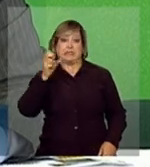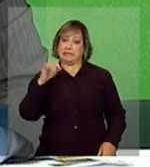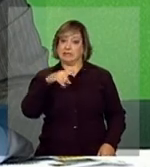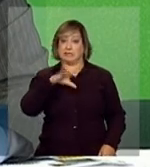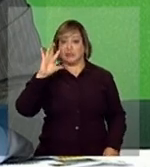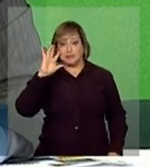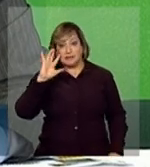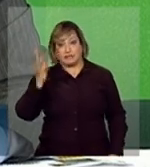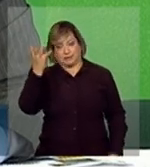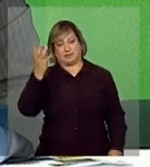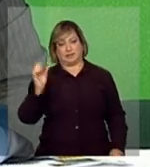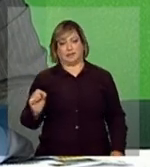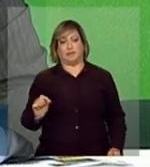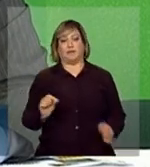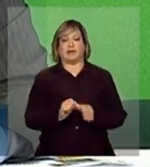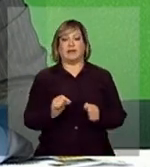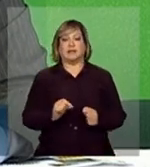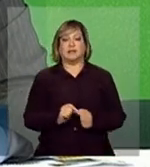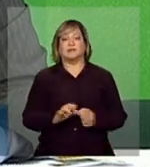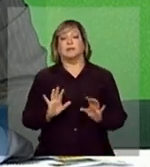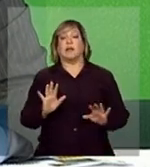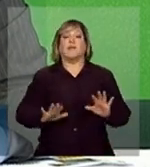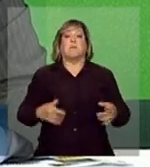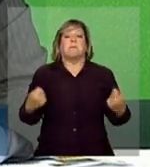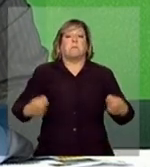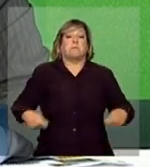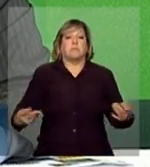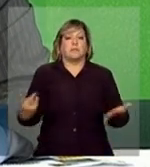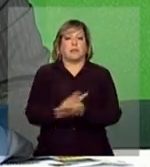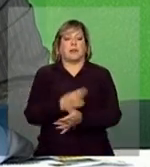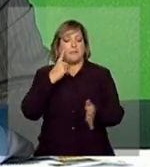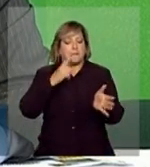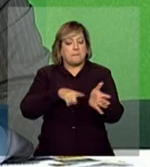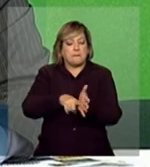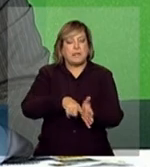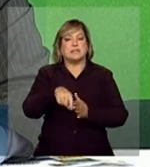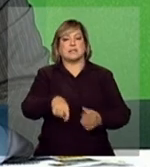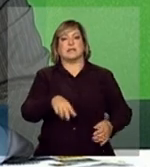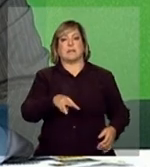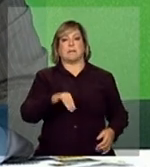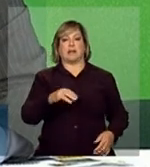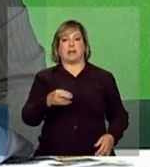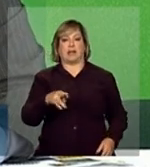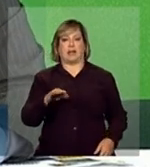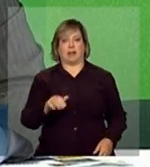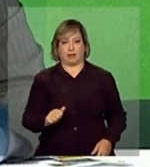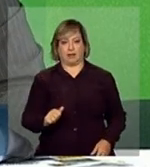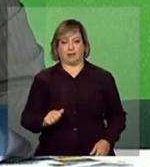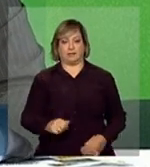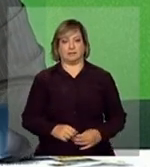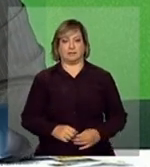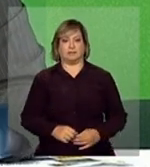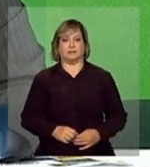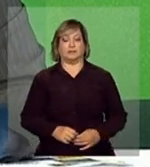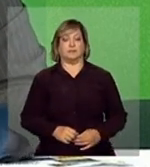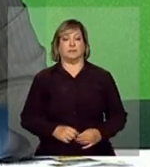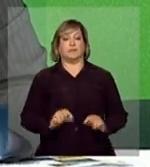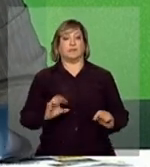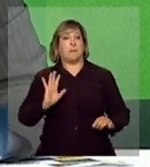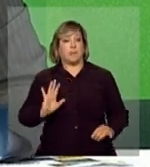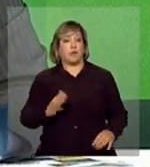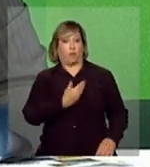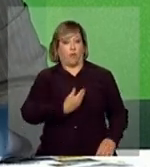decidir, de fazer, em eventuais necessidades, a pesquisa mineral, hoje. Mas a intenção do governo